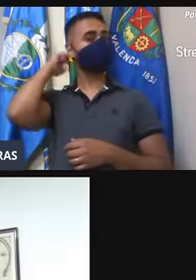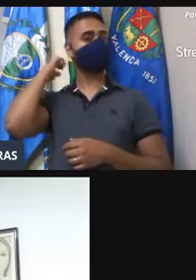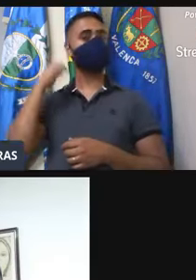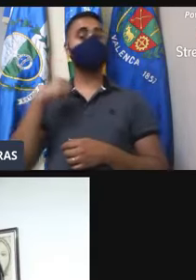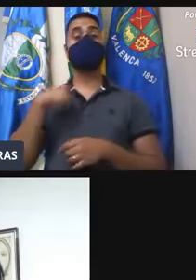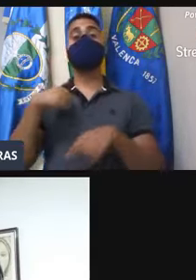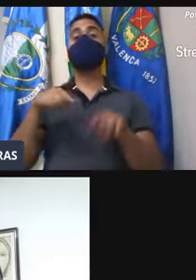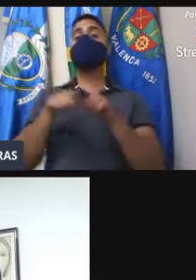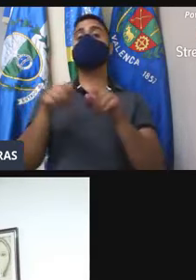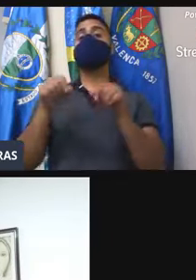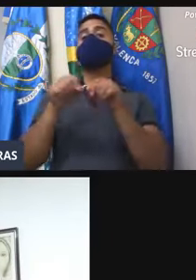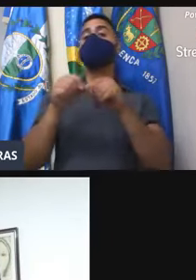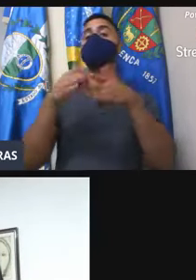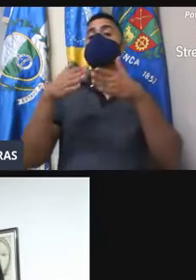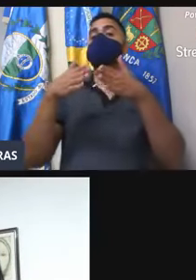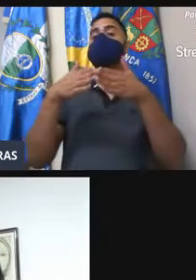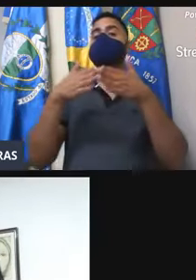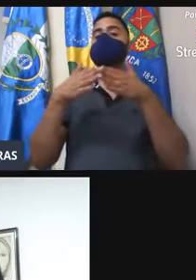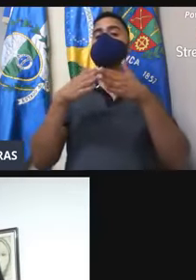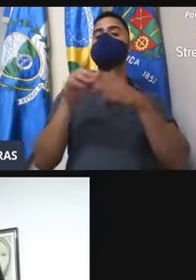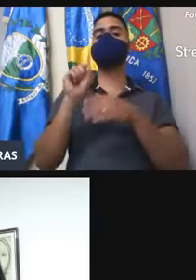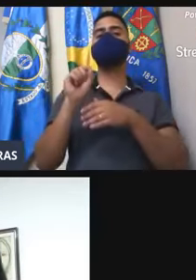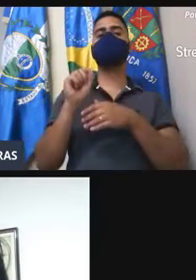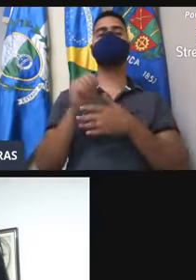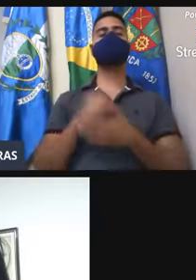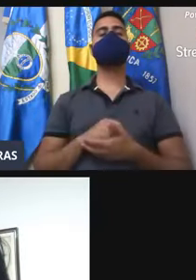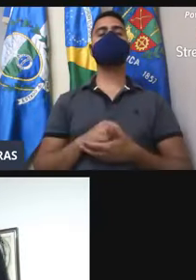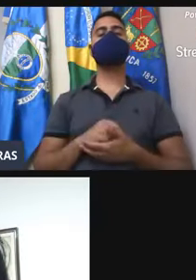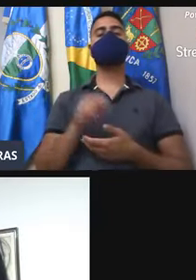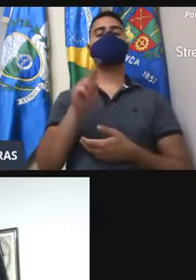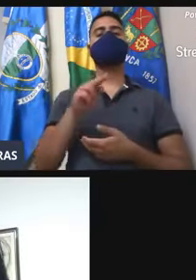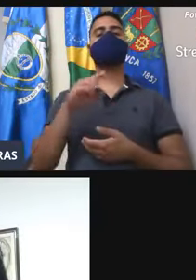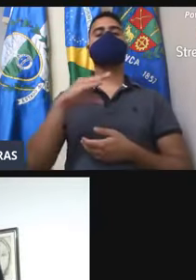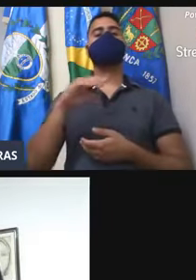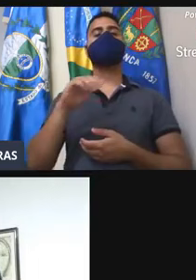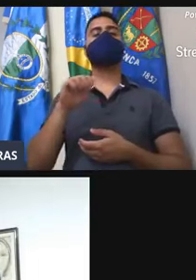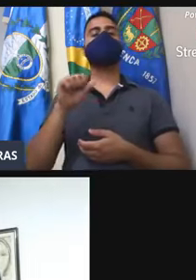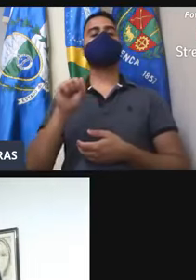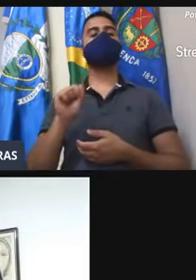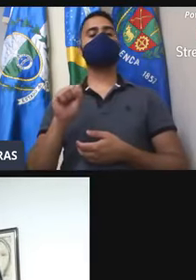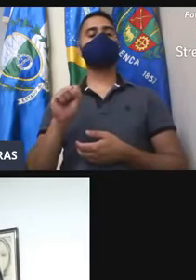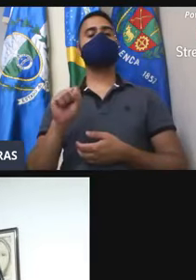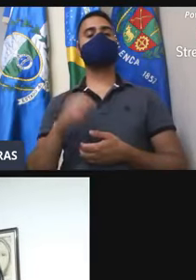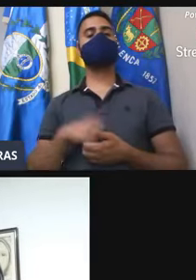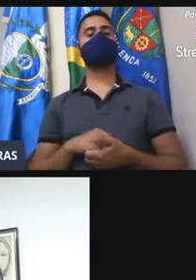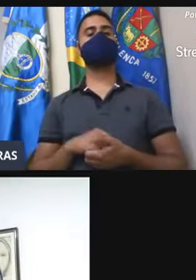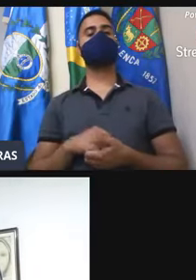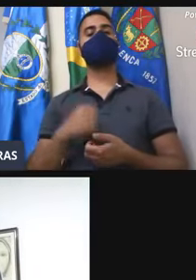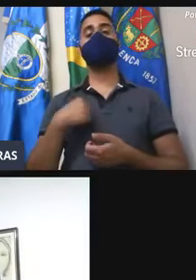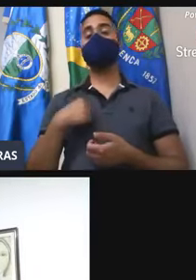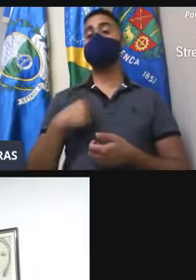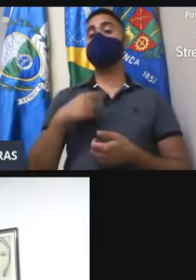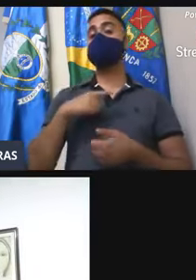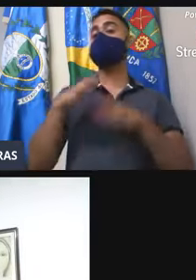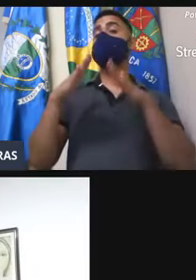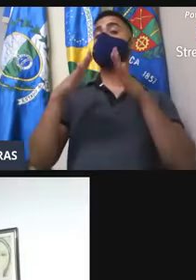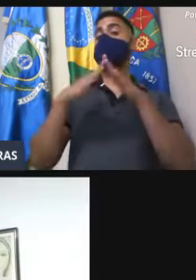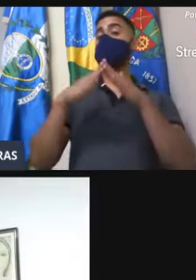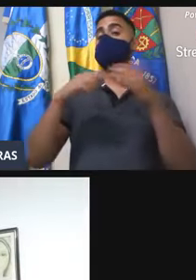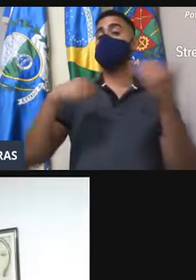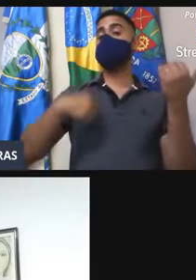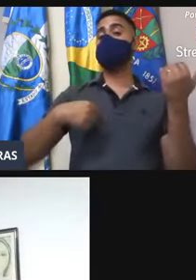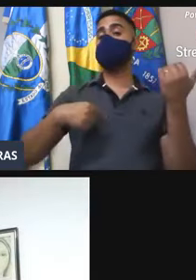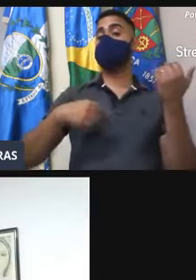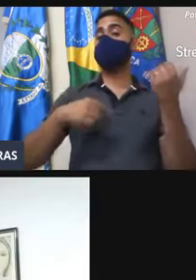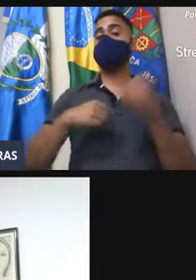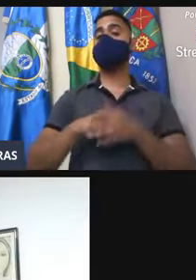algum tempo, eu fiz até um requerimento com relação à nossa unidade CRAS, né? Eu sou uma vereadora